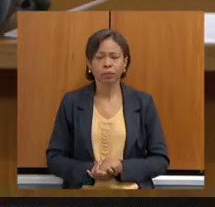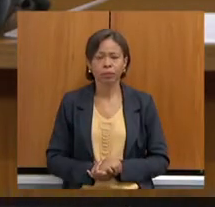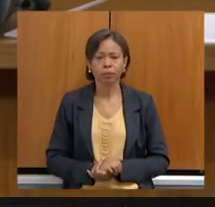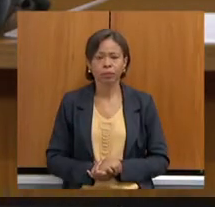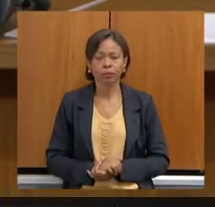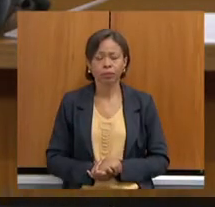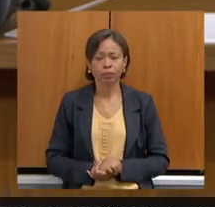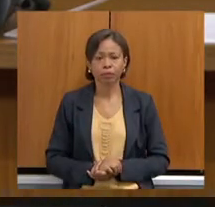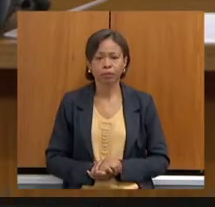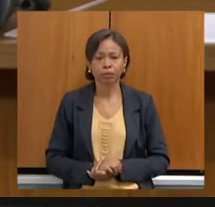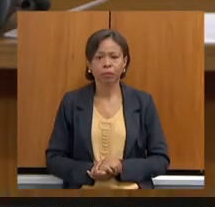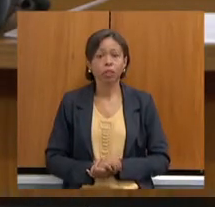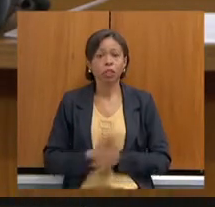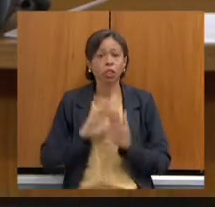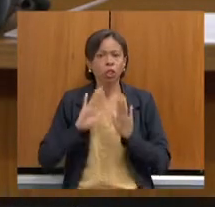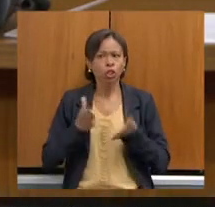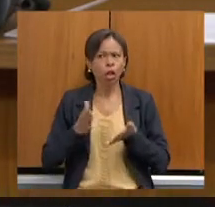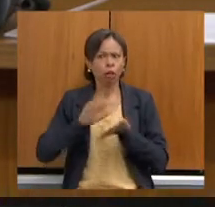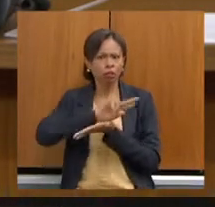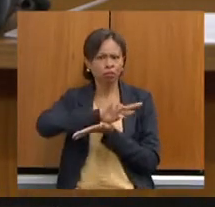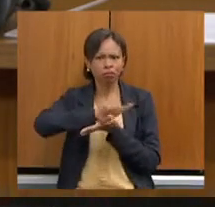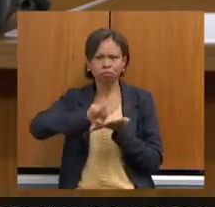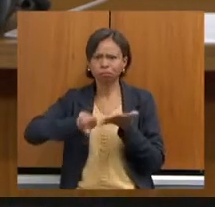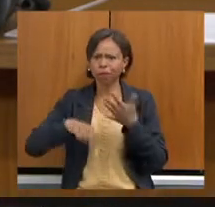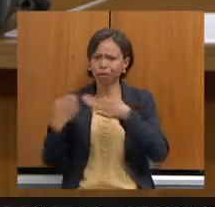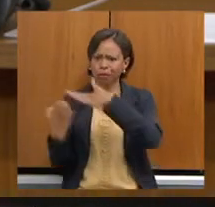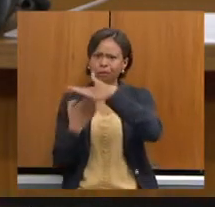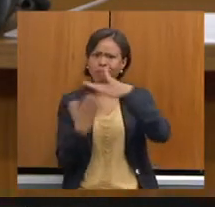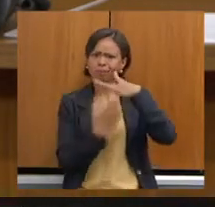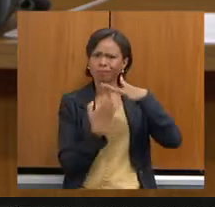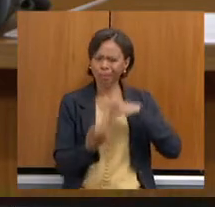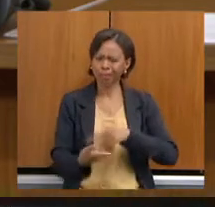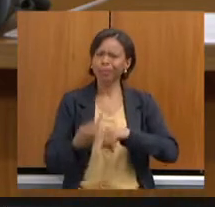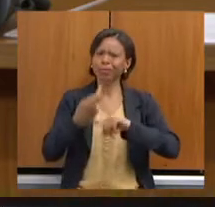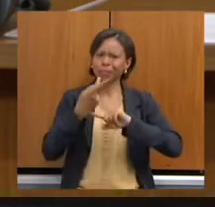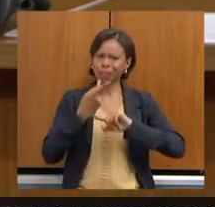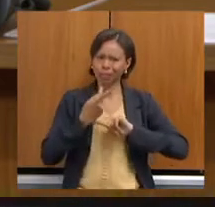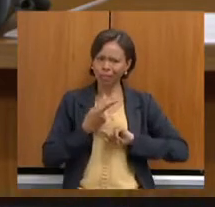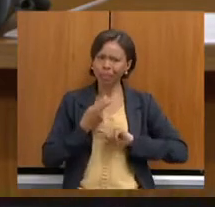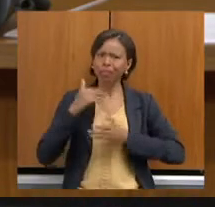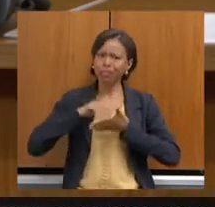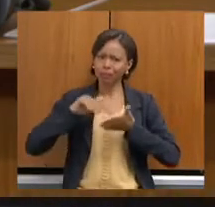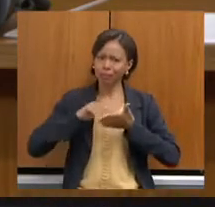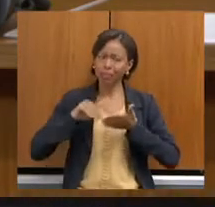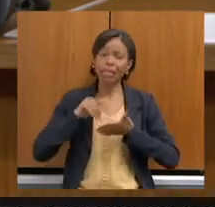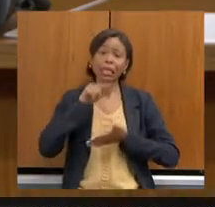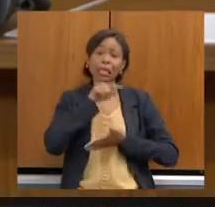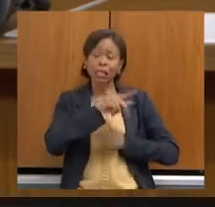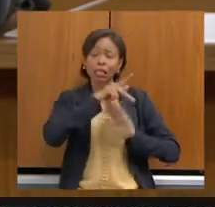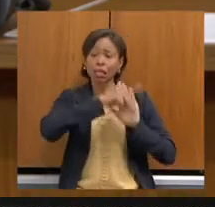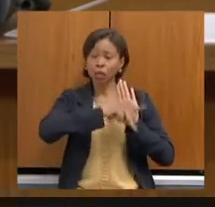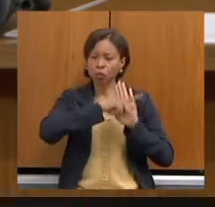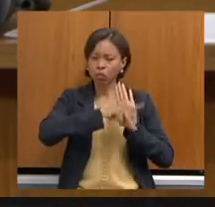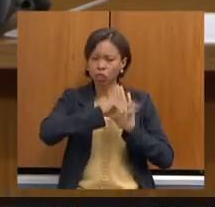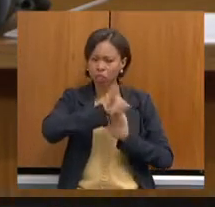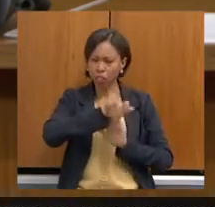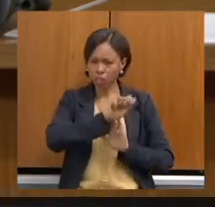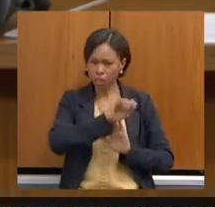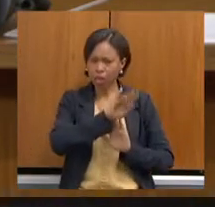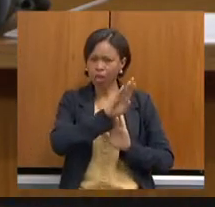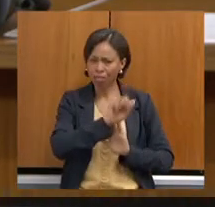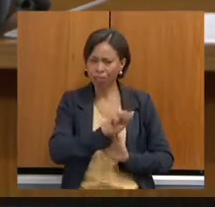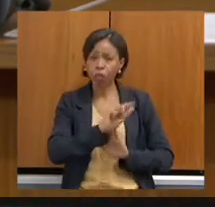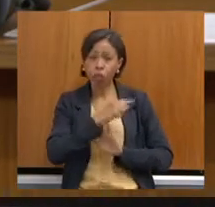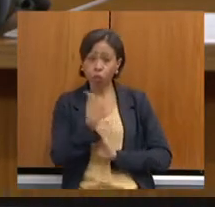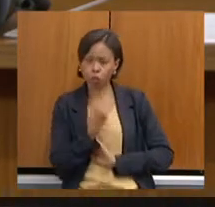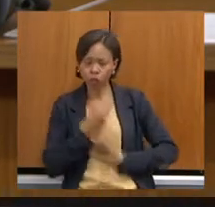secretaria vieram muitos parceiros da ruralminas gente te manda um tempo muito grande nesse e a questão do Jaíba é uma desses assuntos que a gente tem